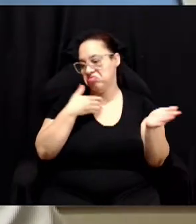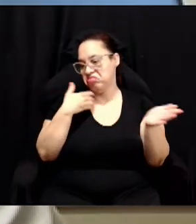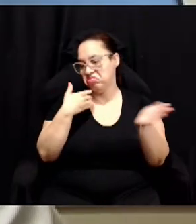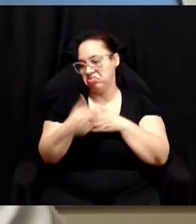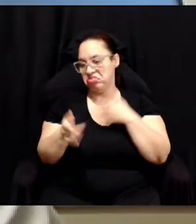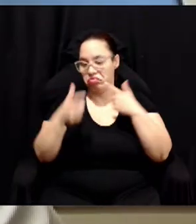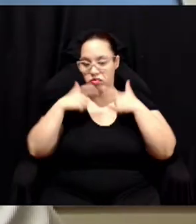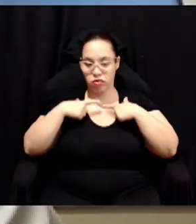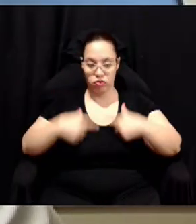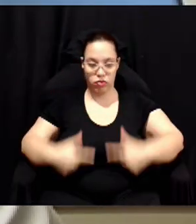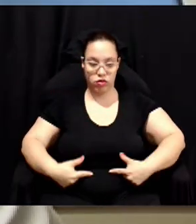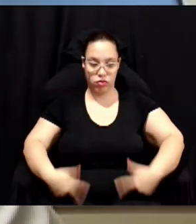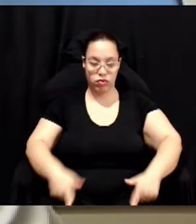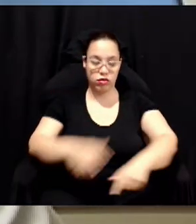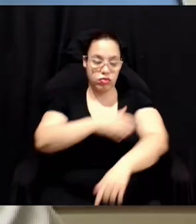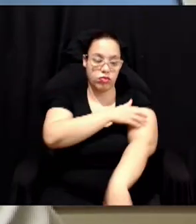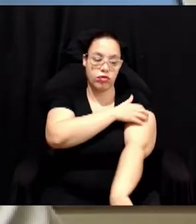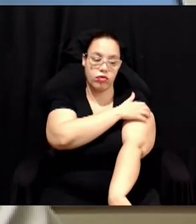sente